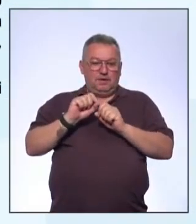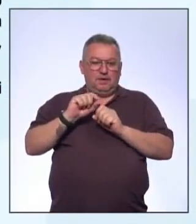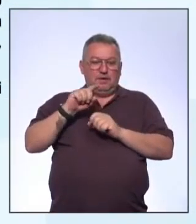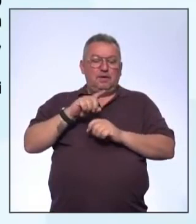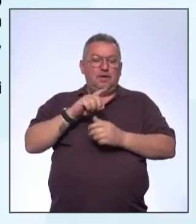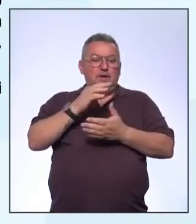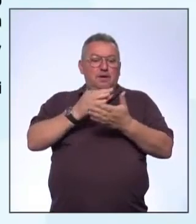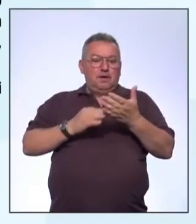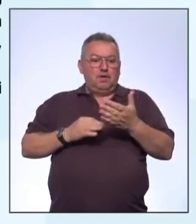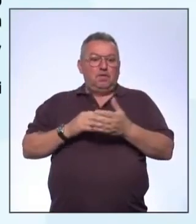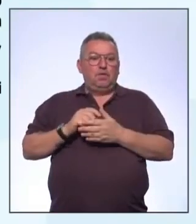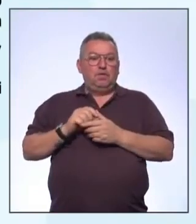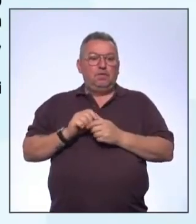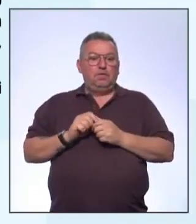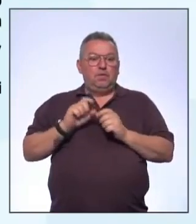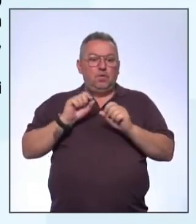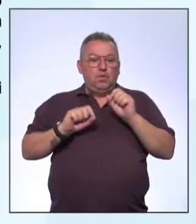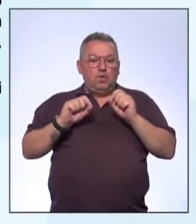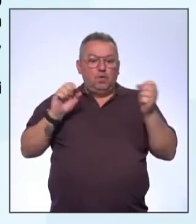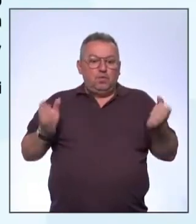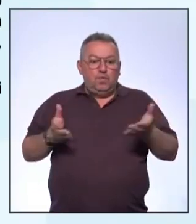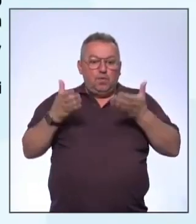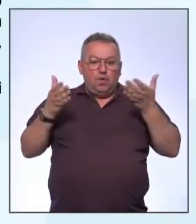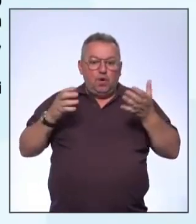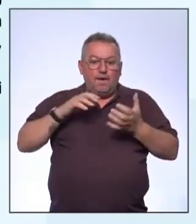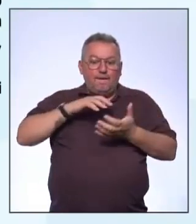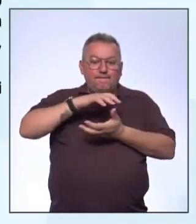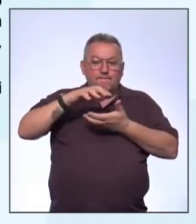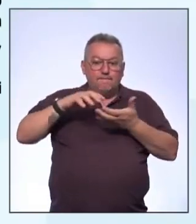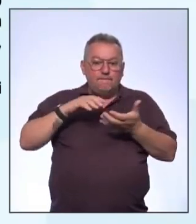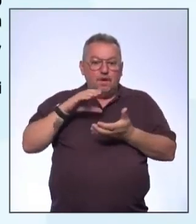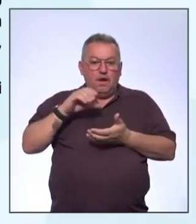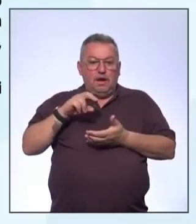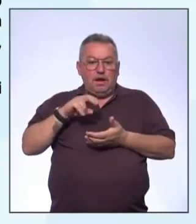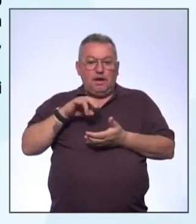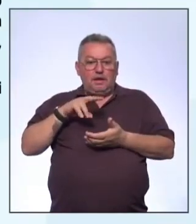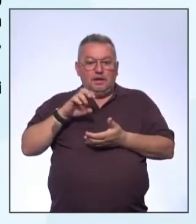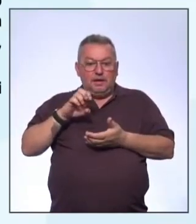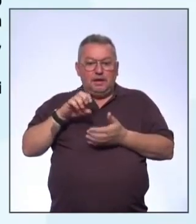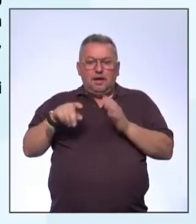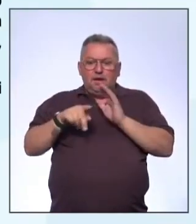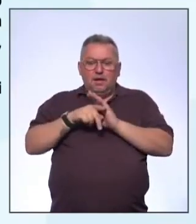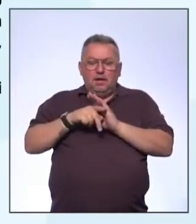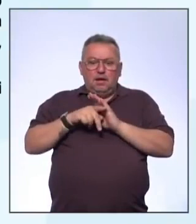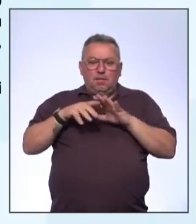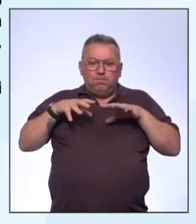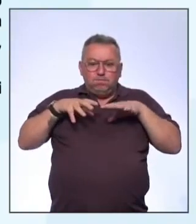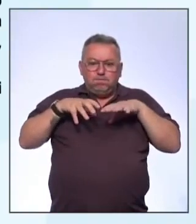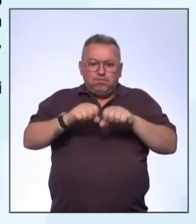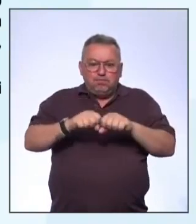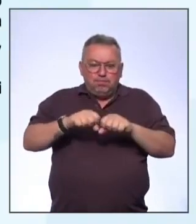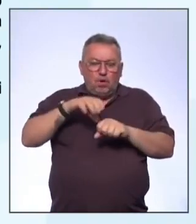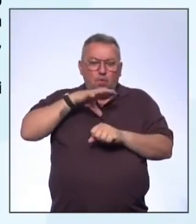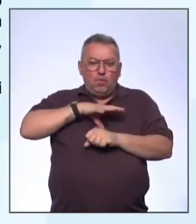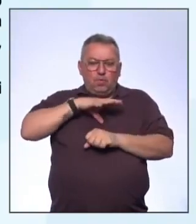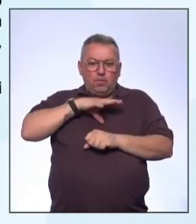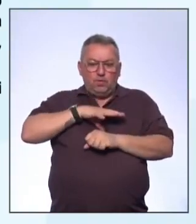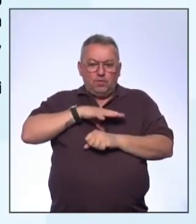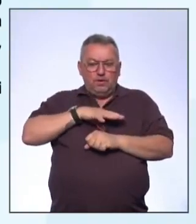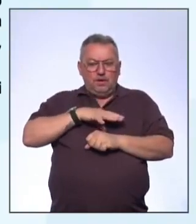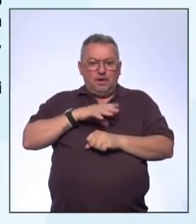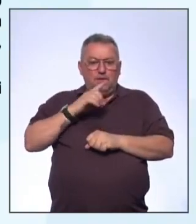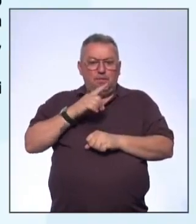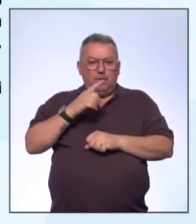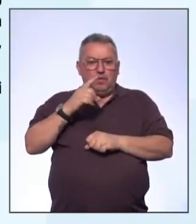nesse texto. O que motivou a revolta dos Cariris? A dominação portuguesa, né, ocorrida aí entre 1683